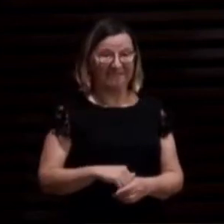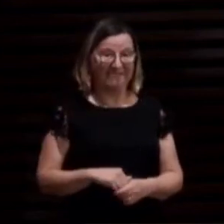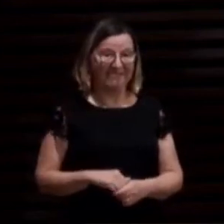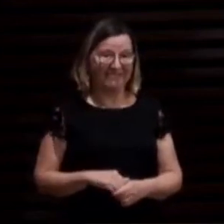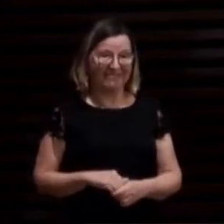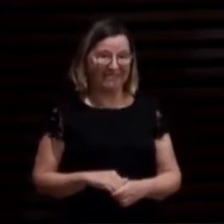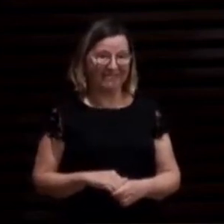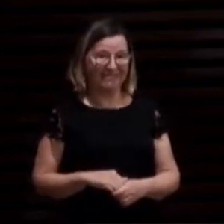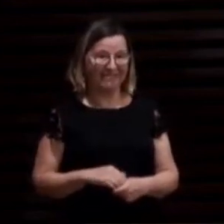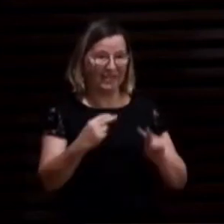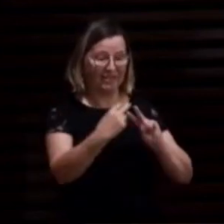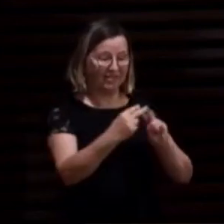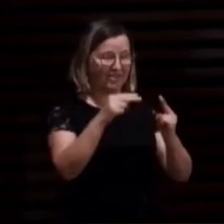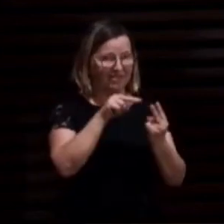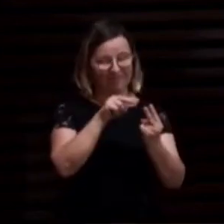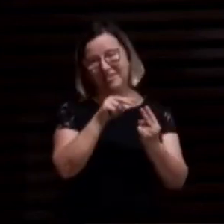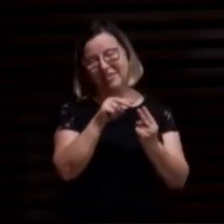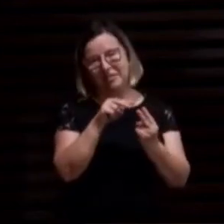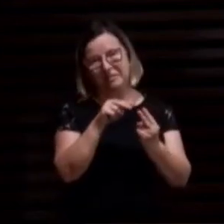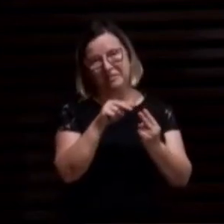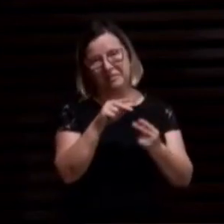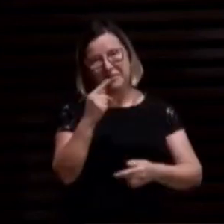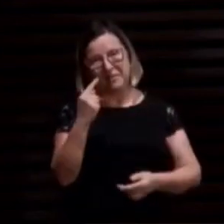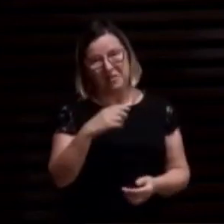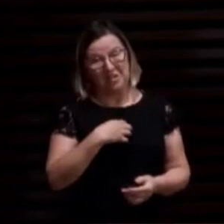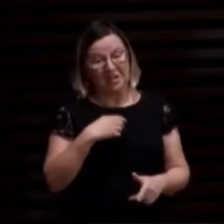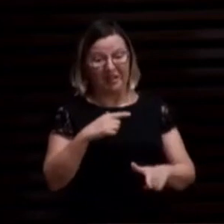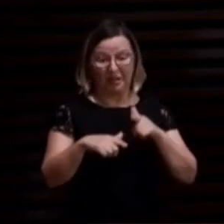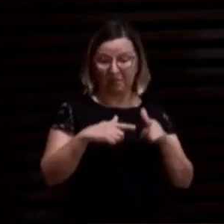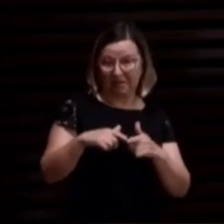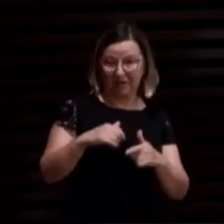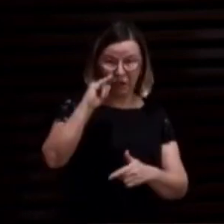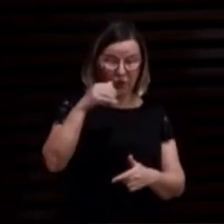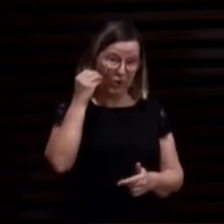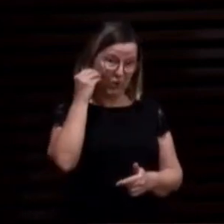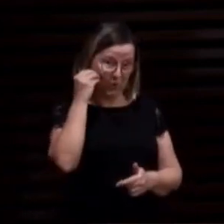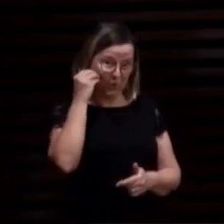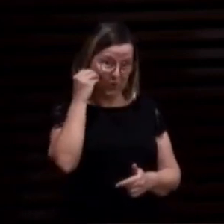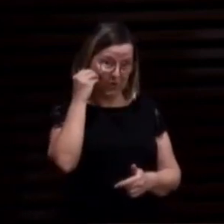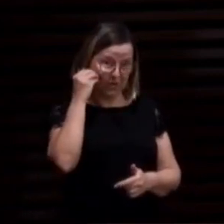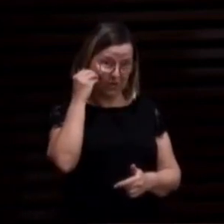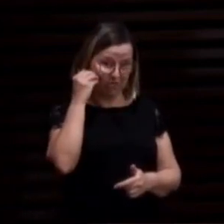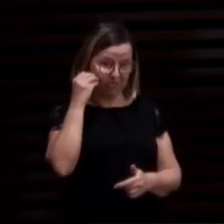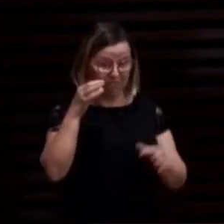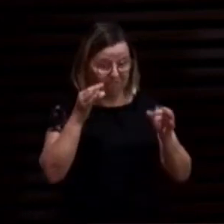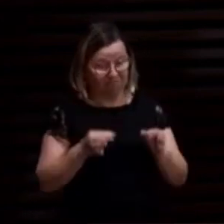Do ponto de vista das suas maneiras de trabalhar, ele era uma pessoa bastante coerente.